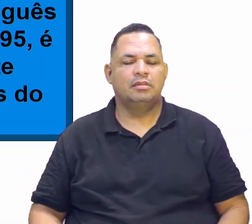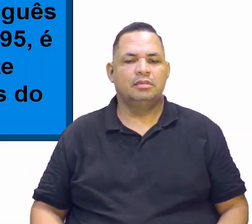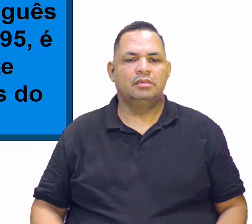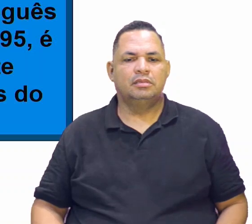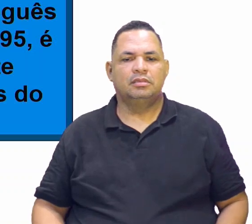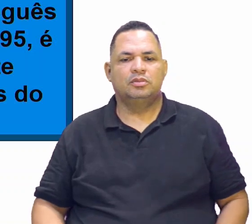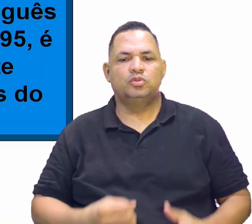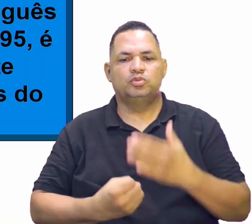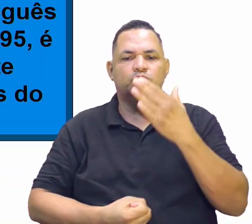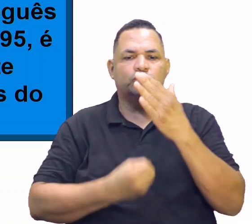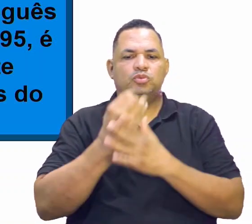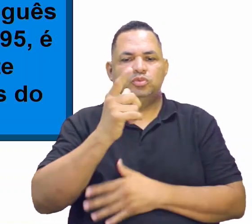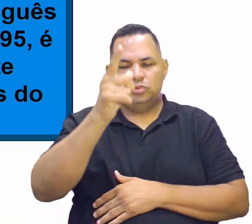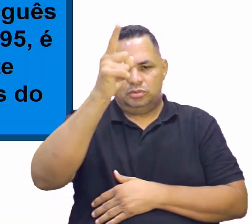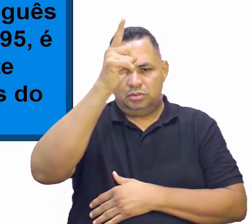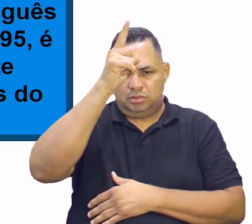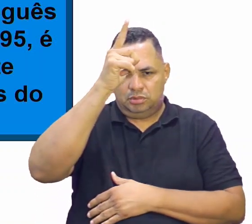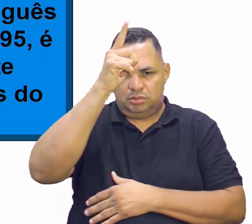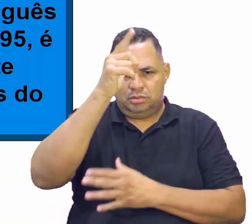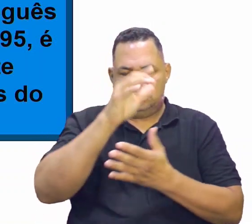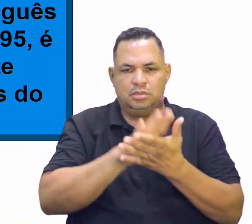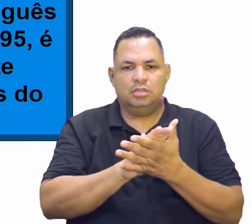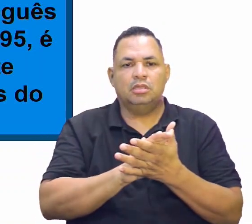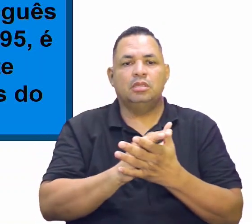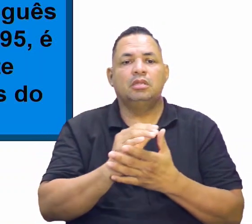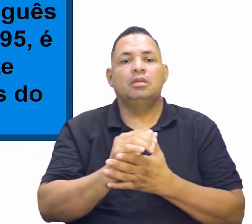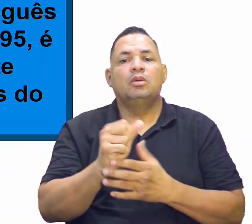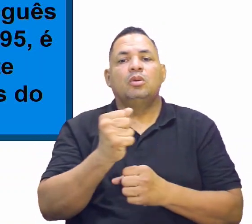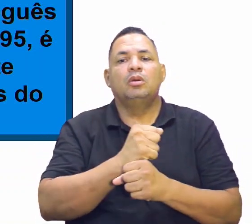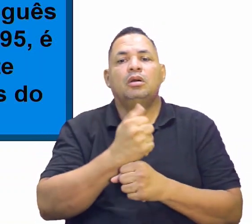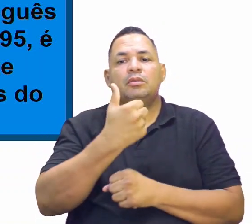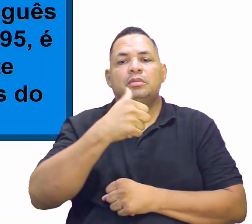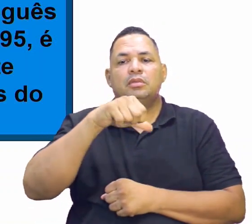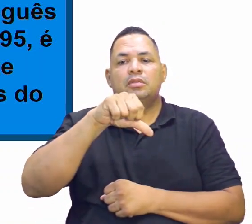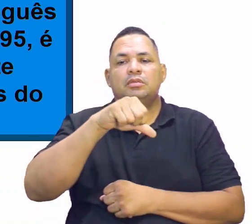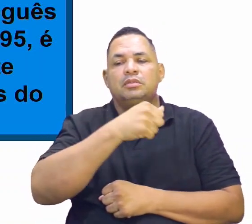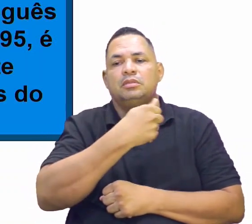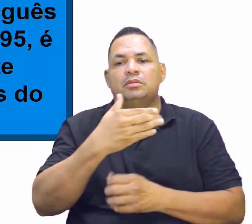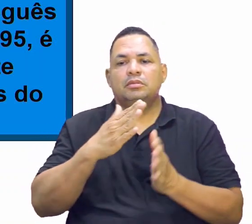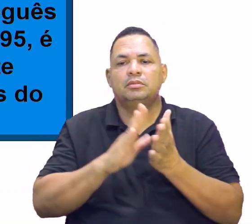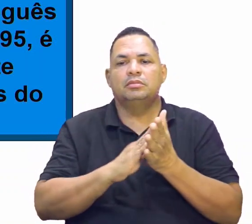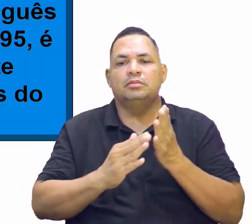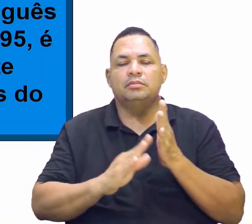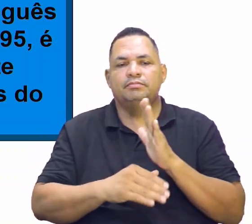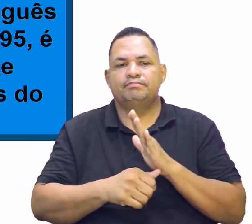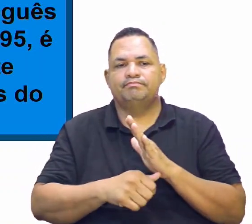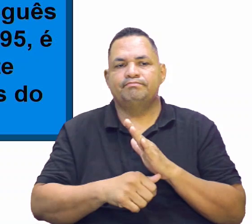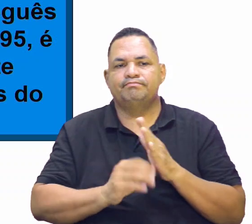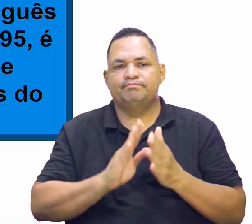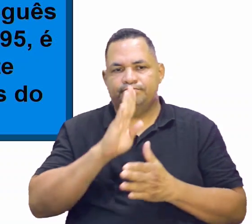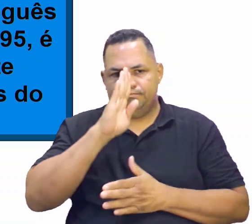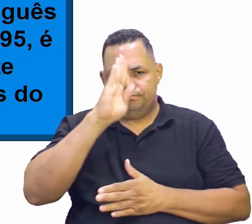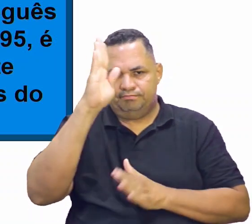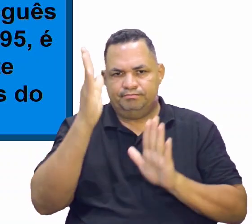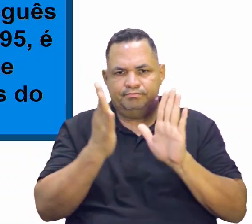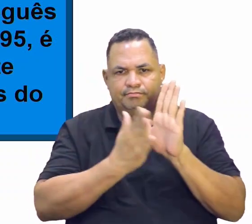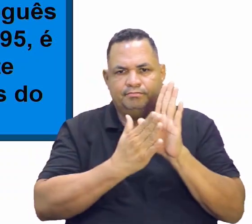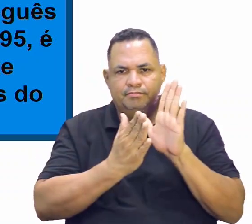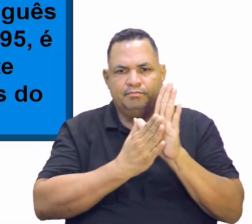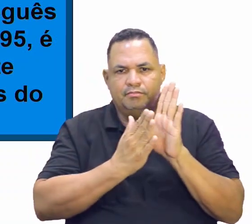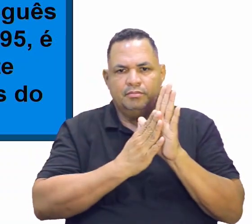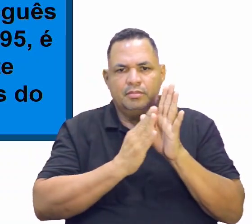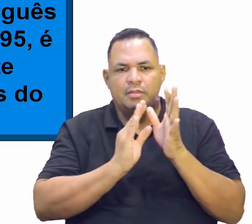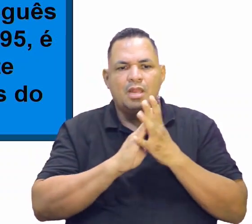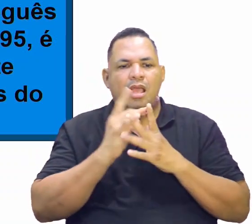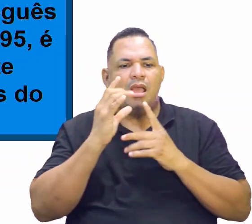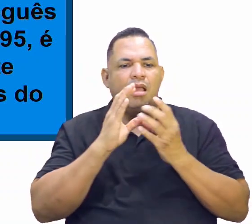na Alemanha em 1912, tendo como principal proposta artística a deformação